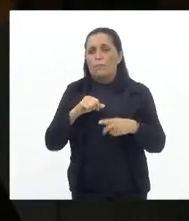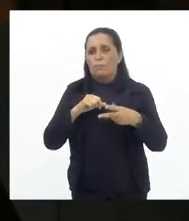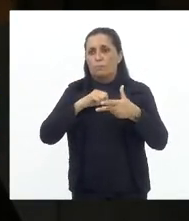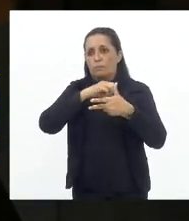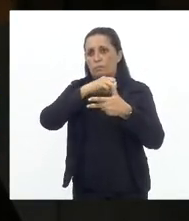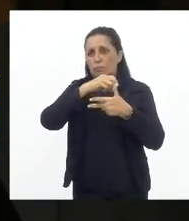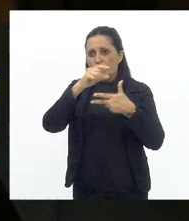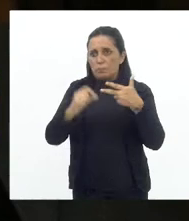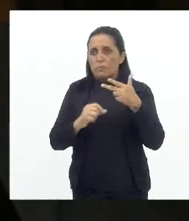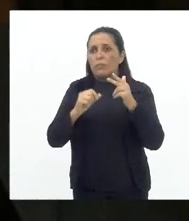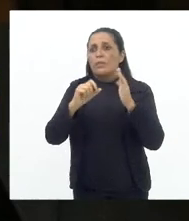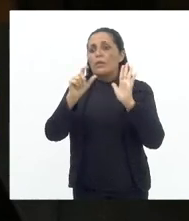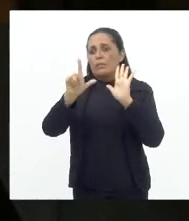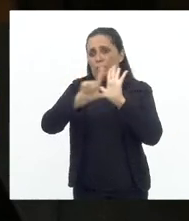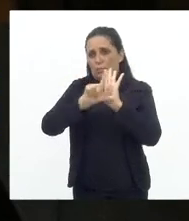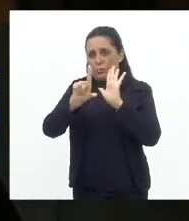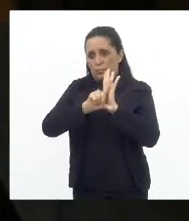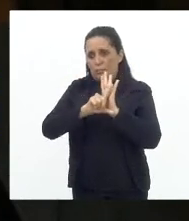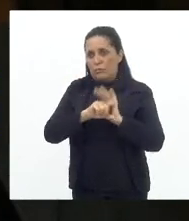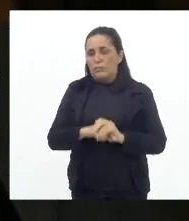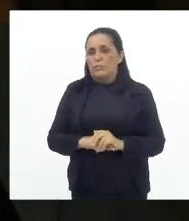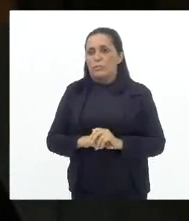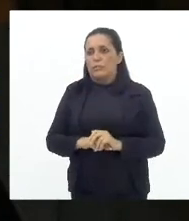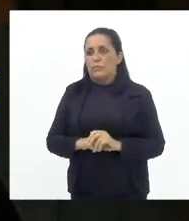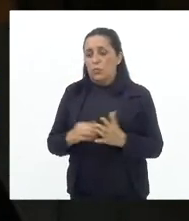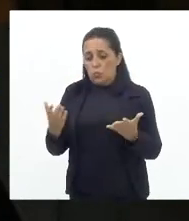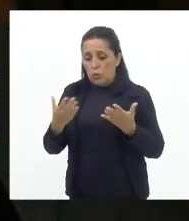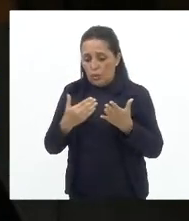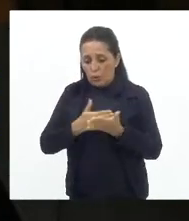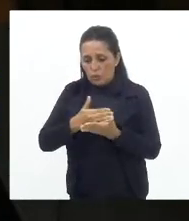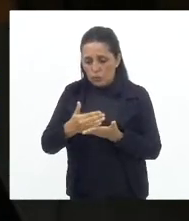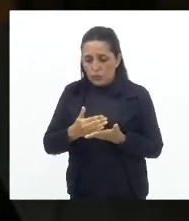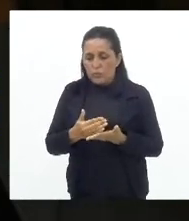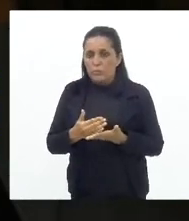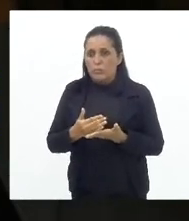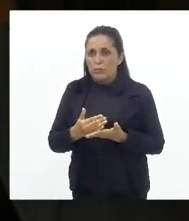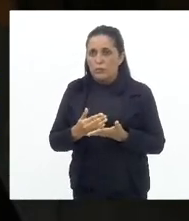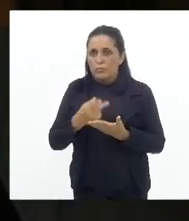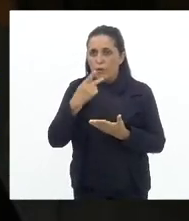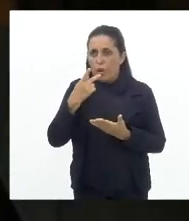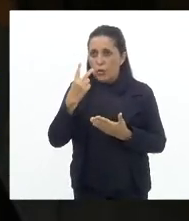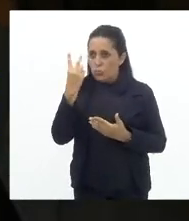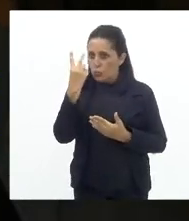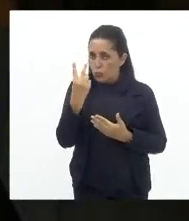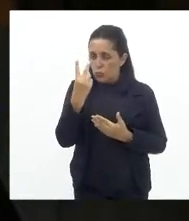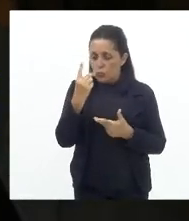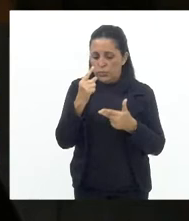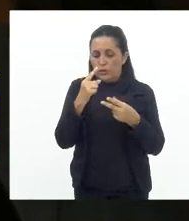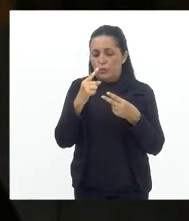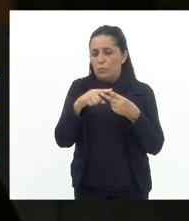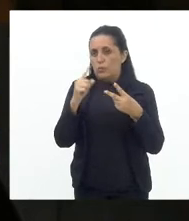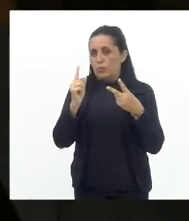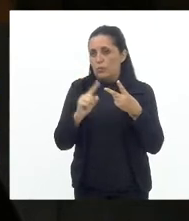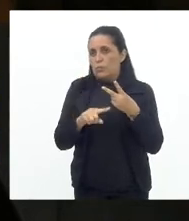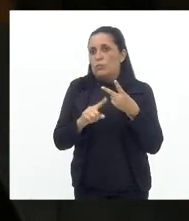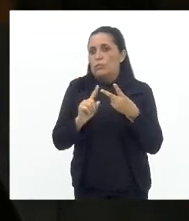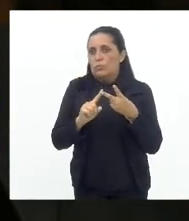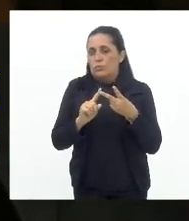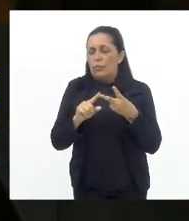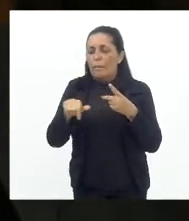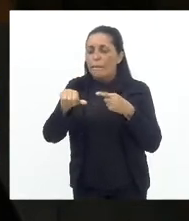Deputado te ajudo eu quero iniciar fazendo duas notas Como costumo dizer